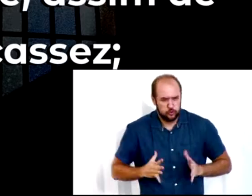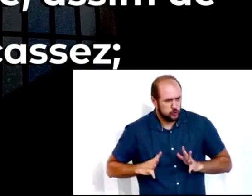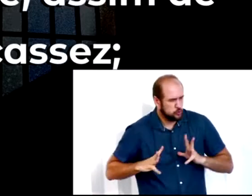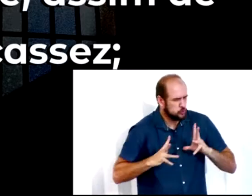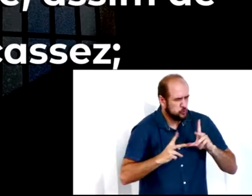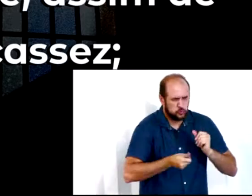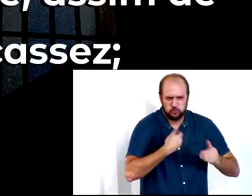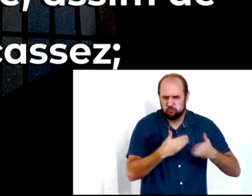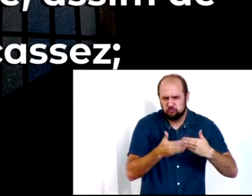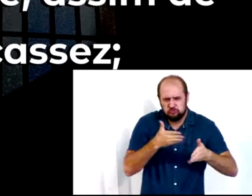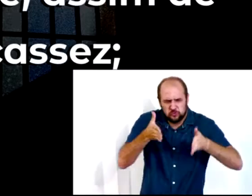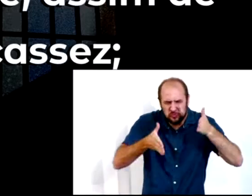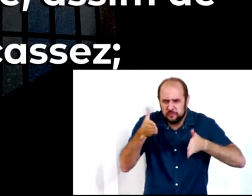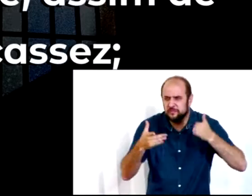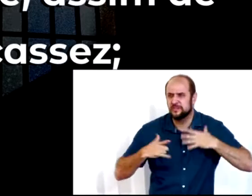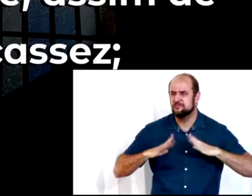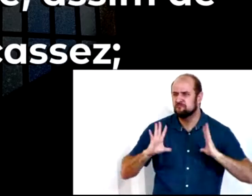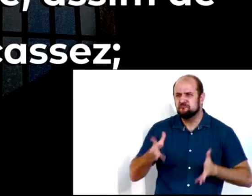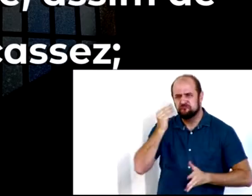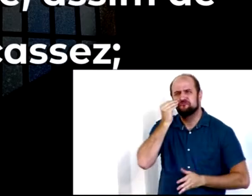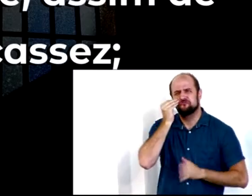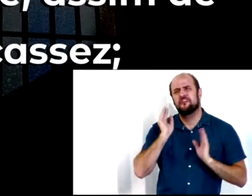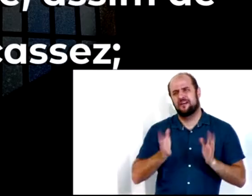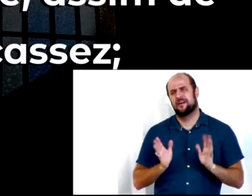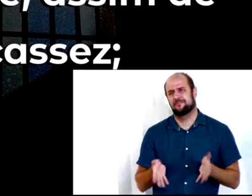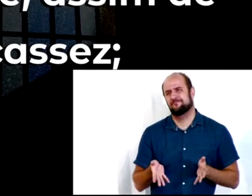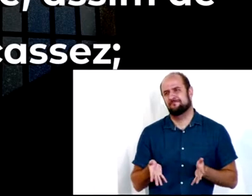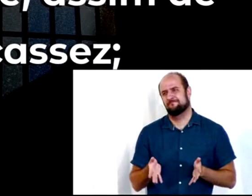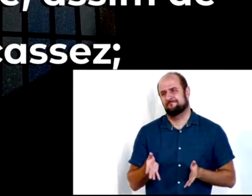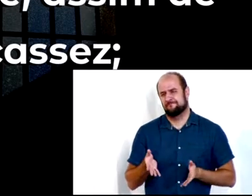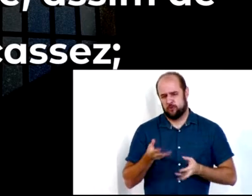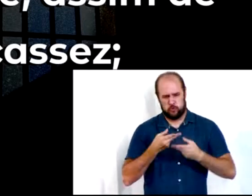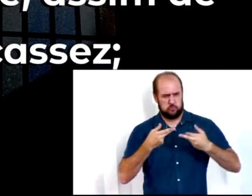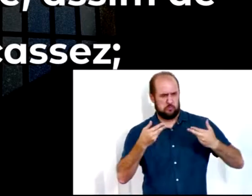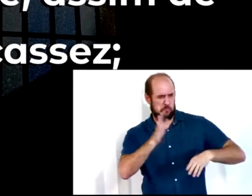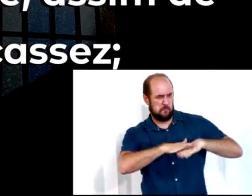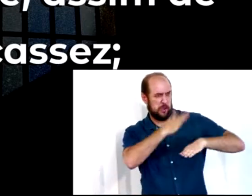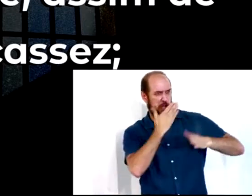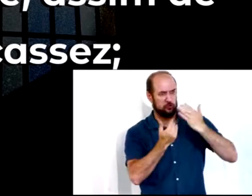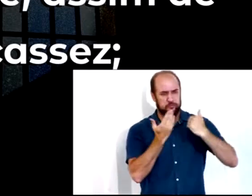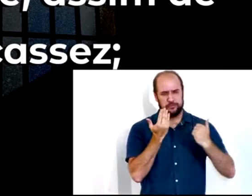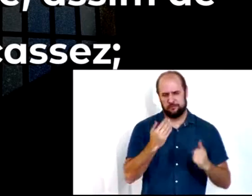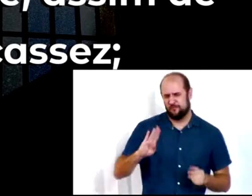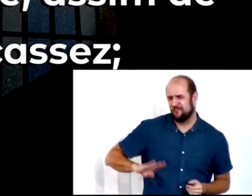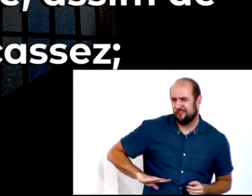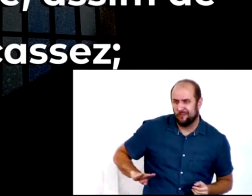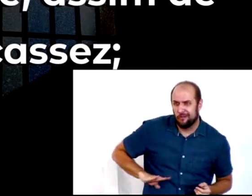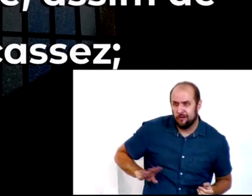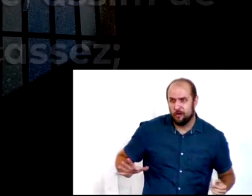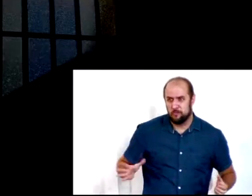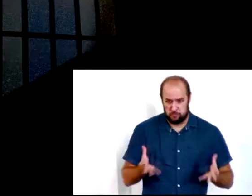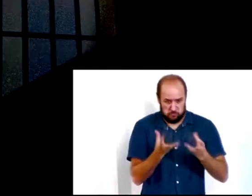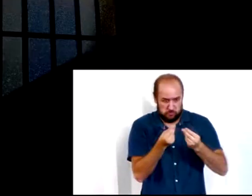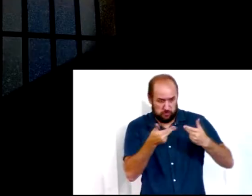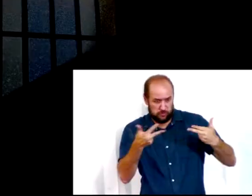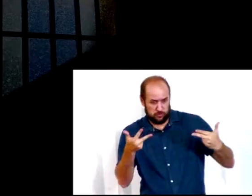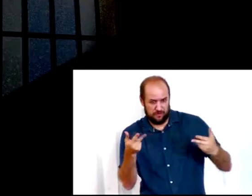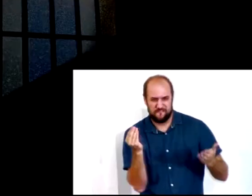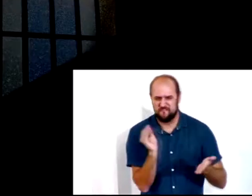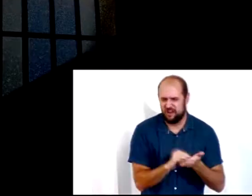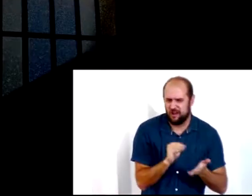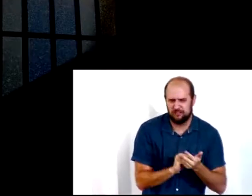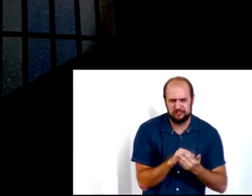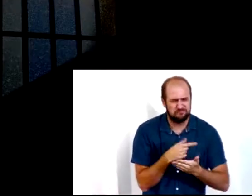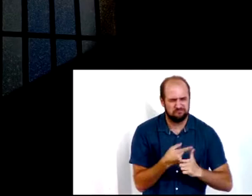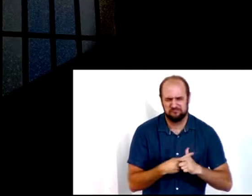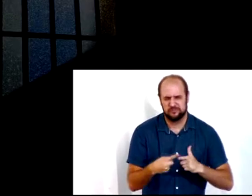em todas as circunstâncias, já tenho experiência, tanto de fartura como de fome, assim de abundância como de escassez.